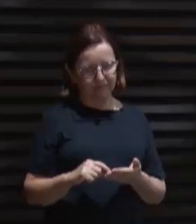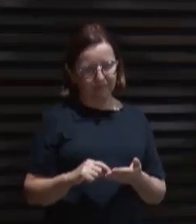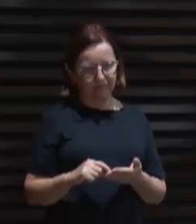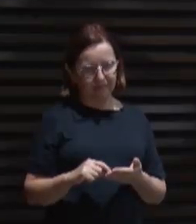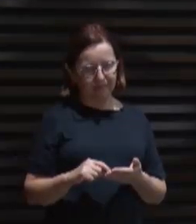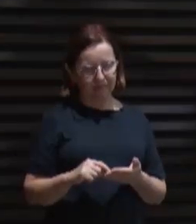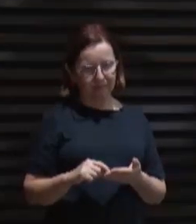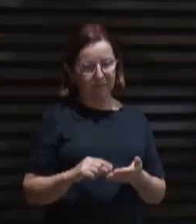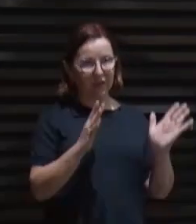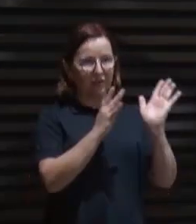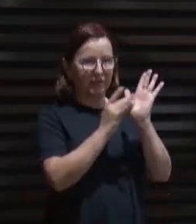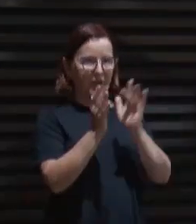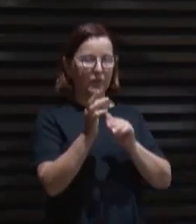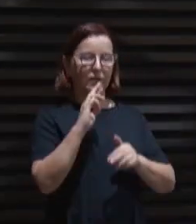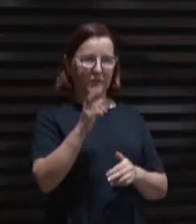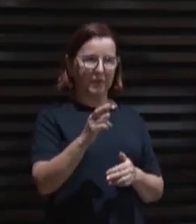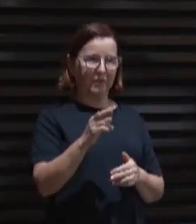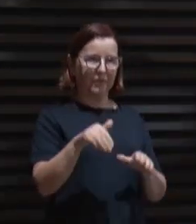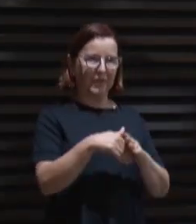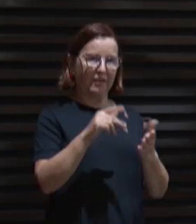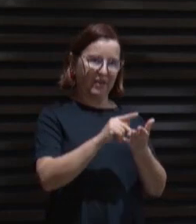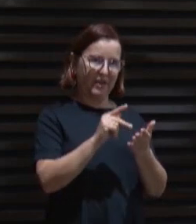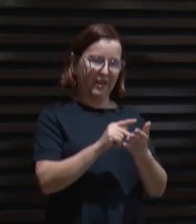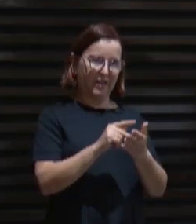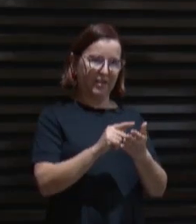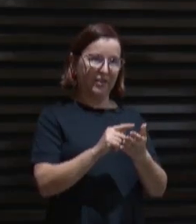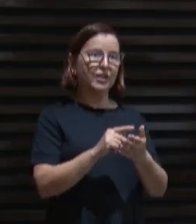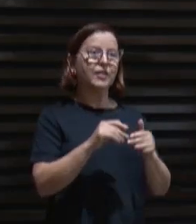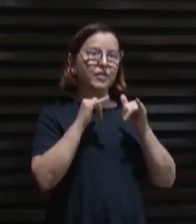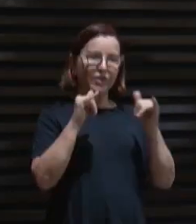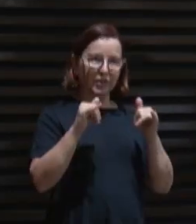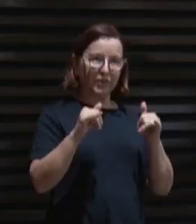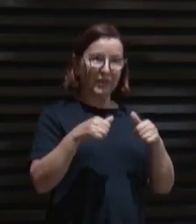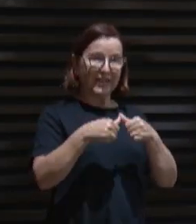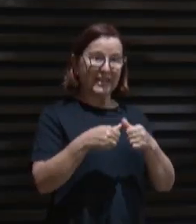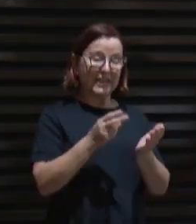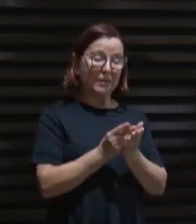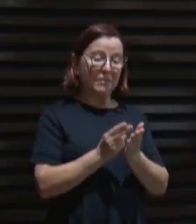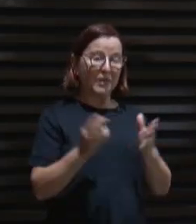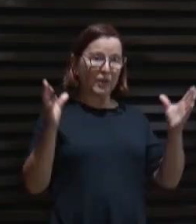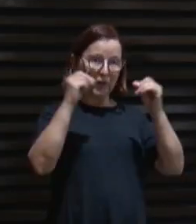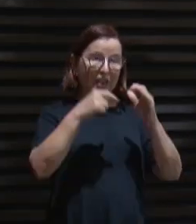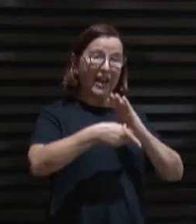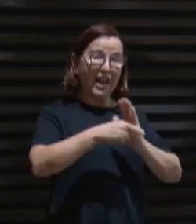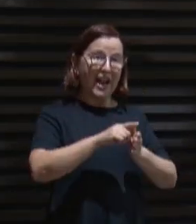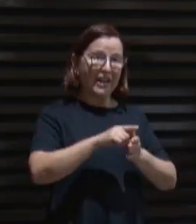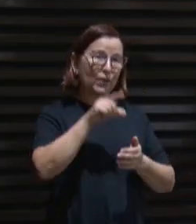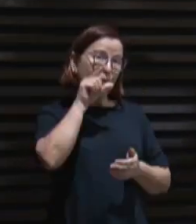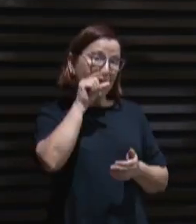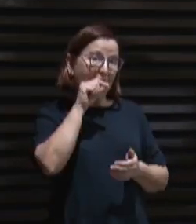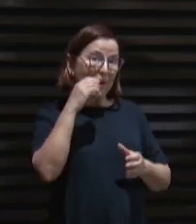Replicou-lhe Jesus: em verdade, te digo que, nesta mesma noite, antes que o galo